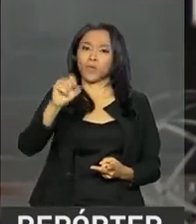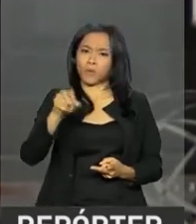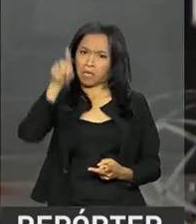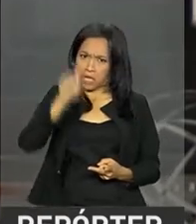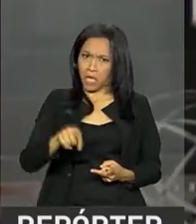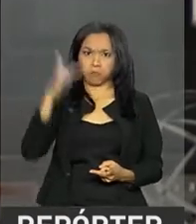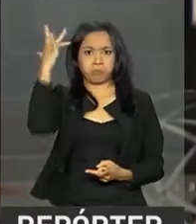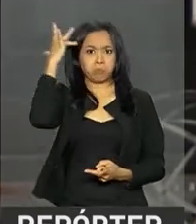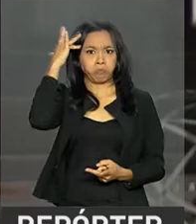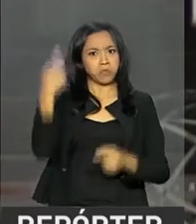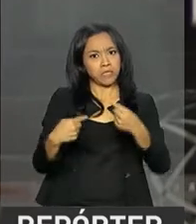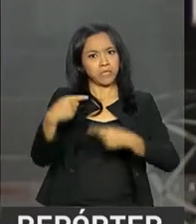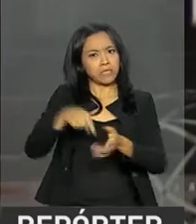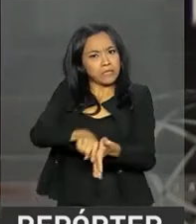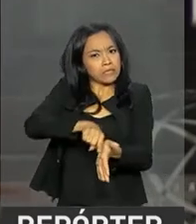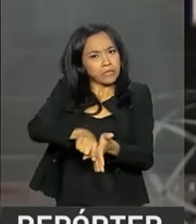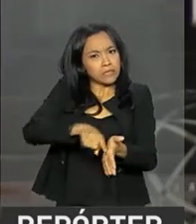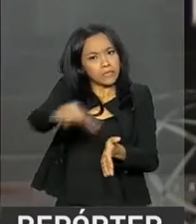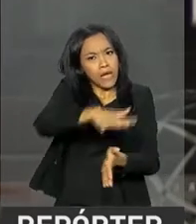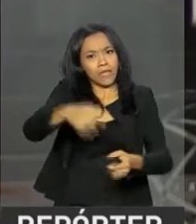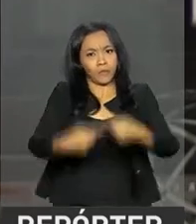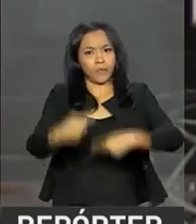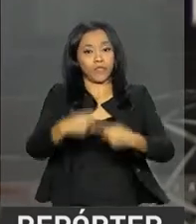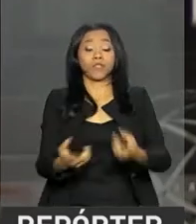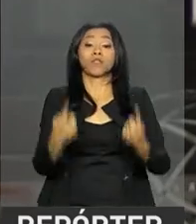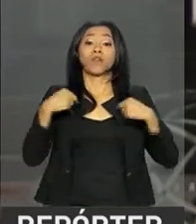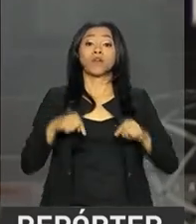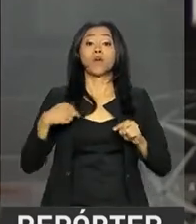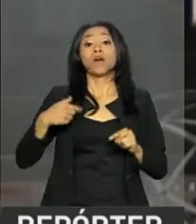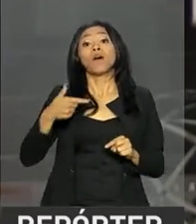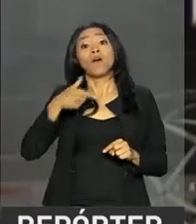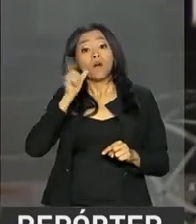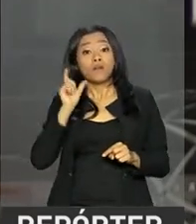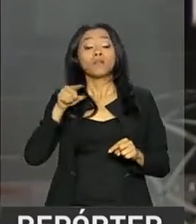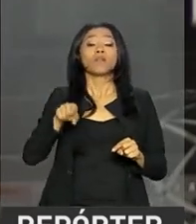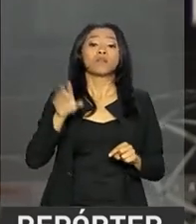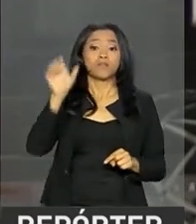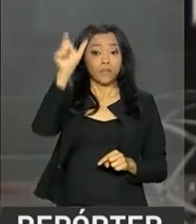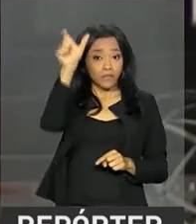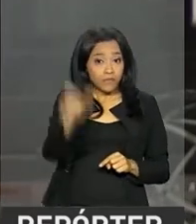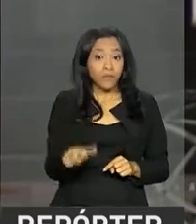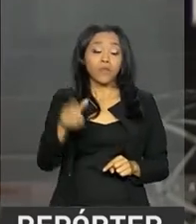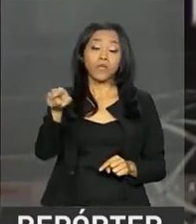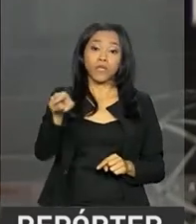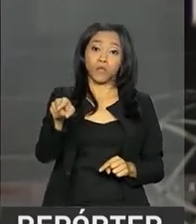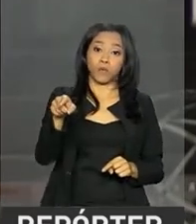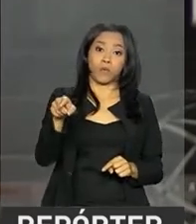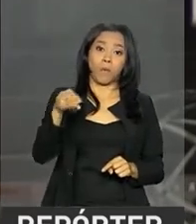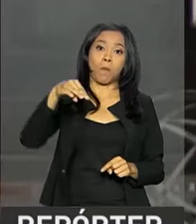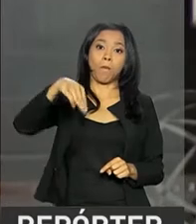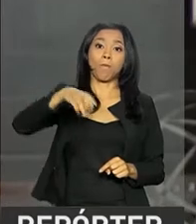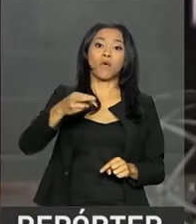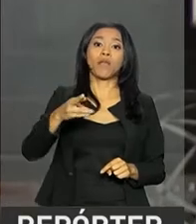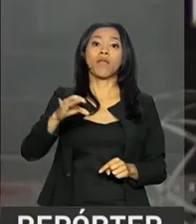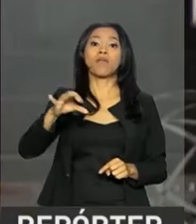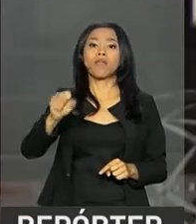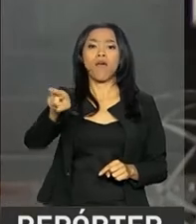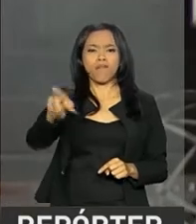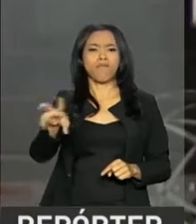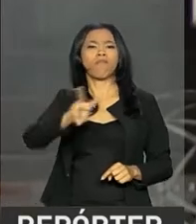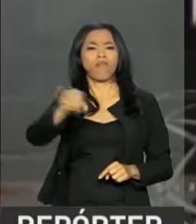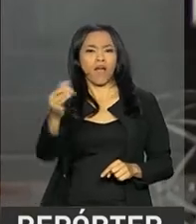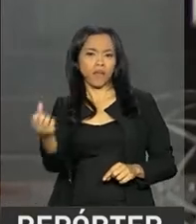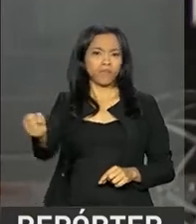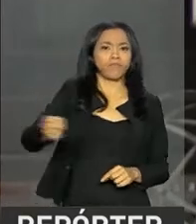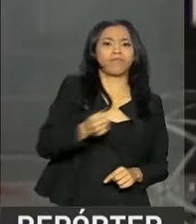político. Thaisa, ontem o presidente Michel Temer definiu que o ministro Moreira Franco vai assumir o Ministério de Minas